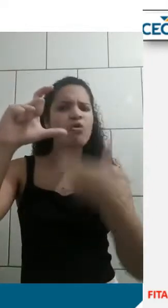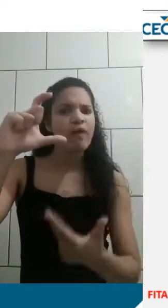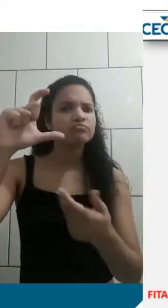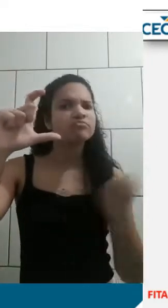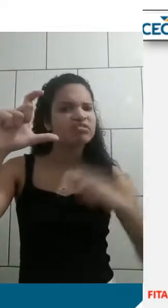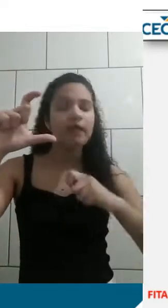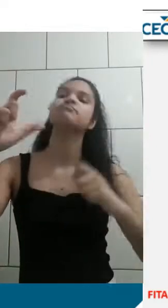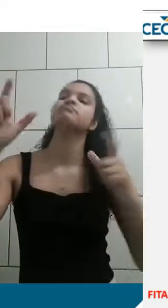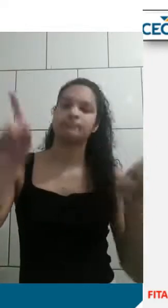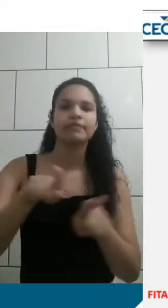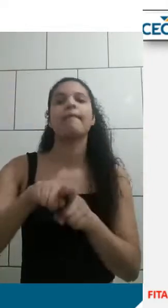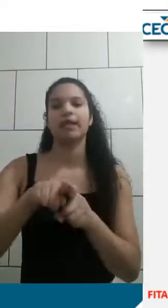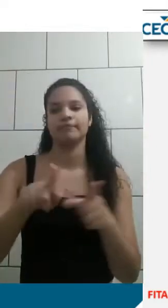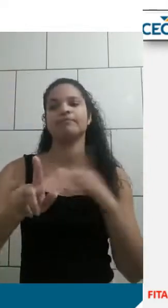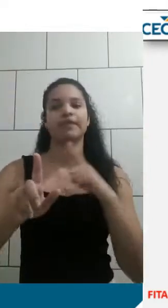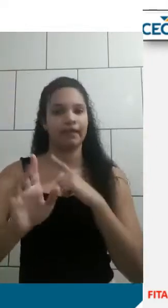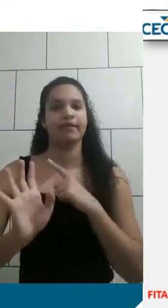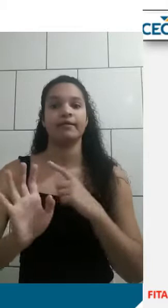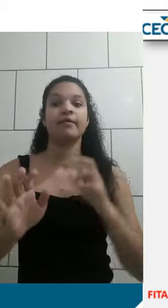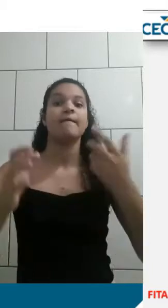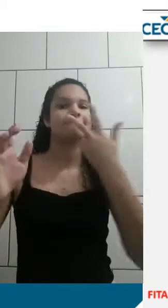de arranjo com repetição.